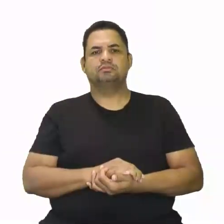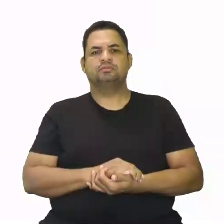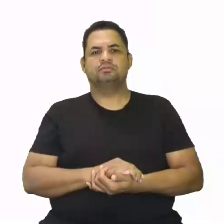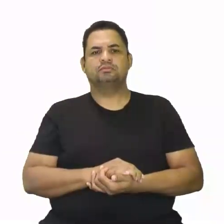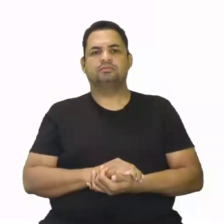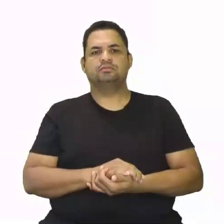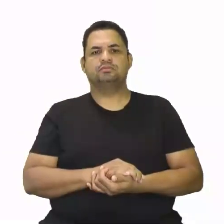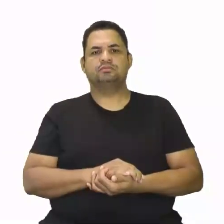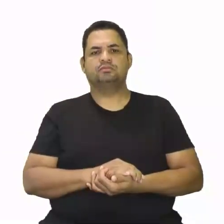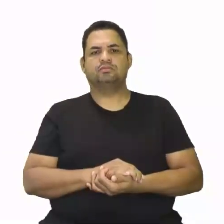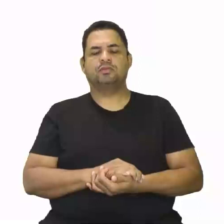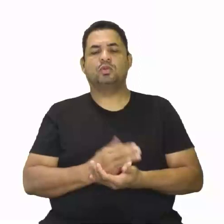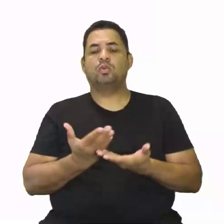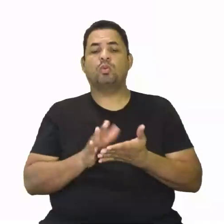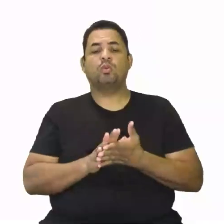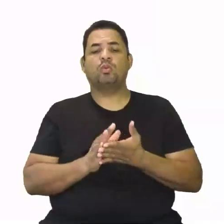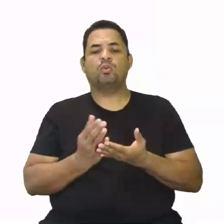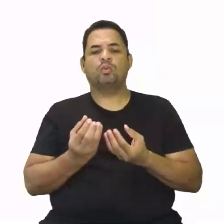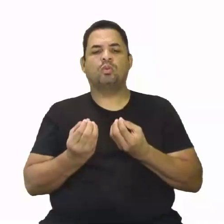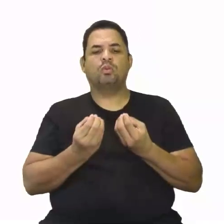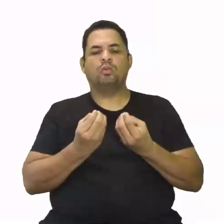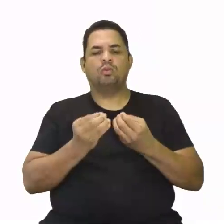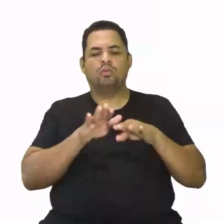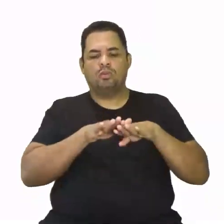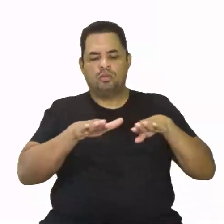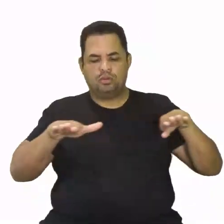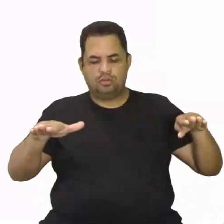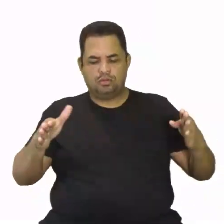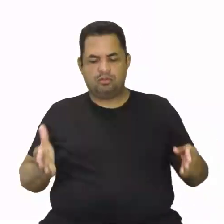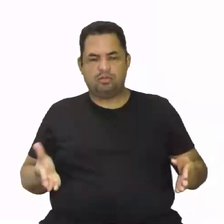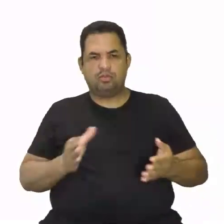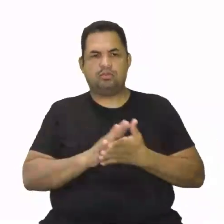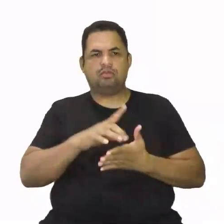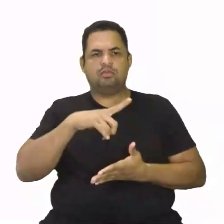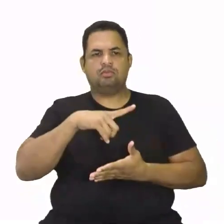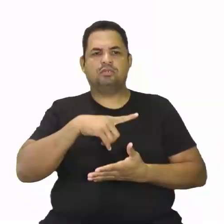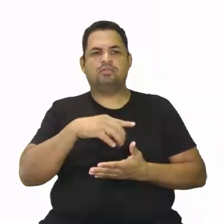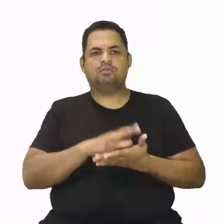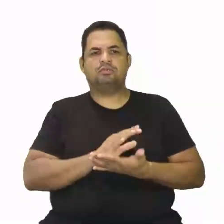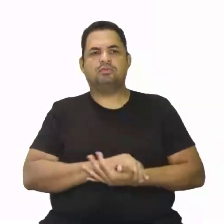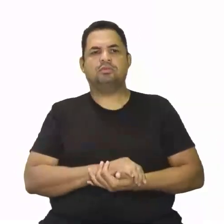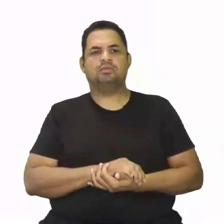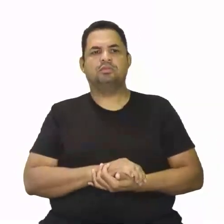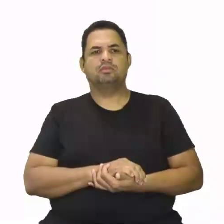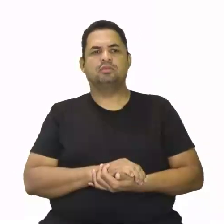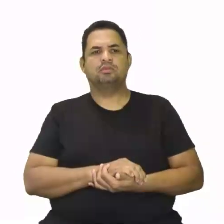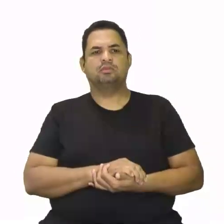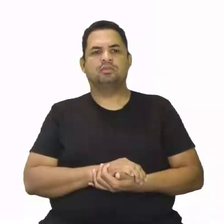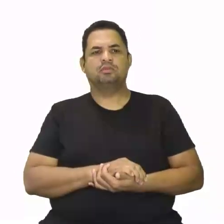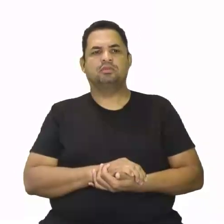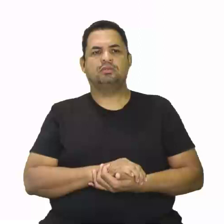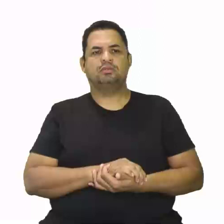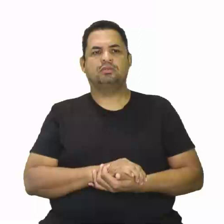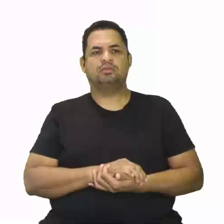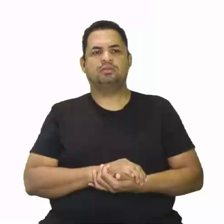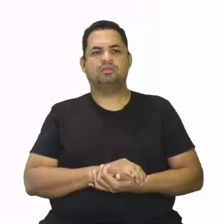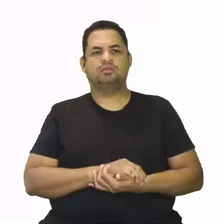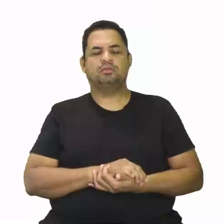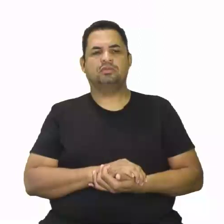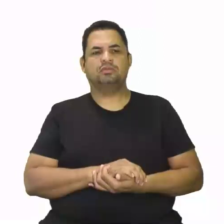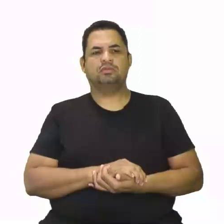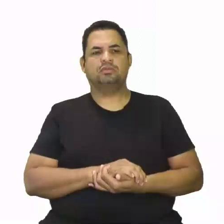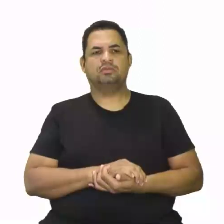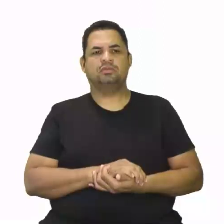mesa, ou como colocar a mesa. E aí o texto diz assim, ó, recorde, ou